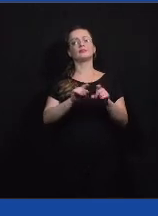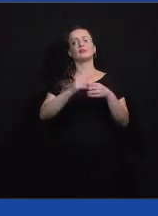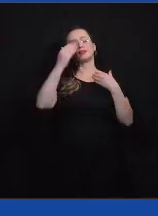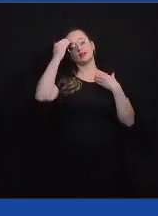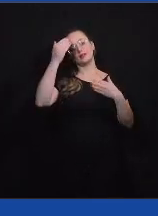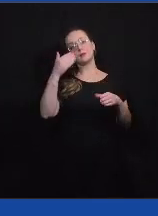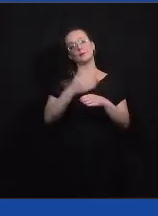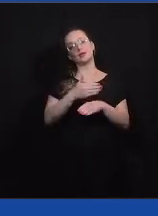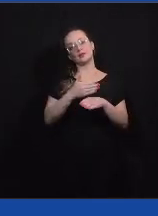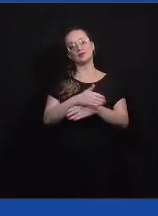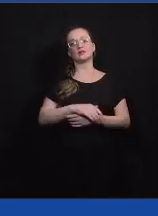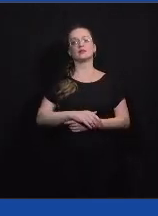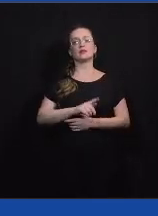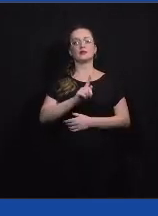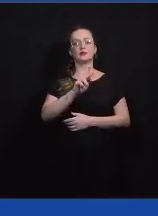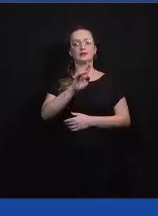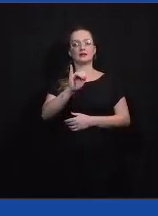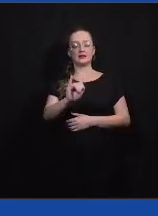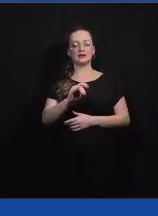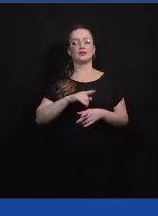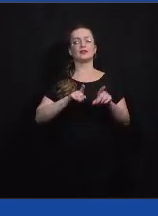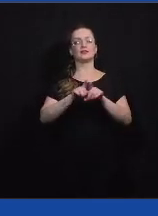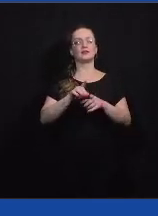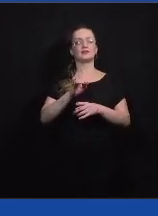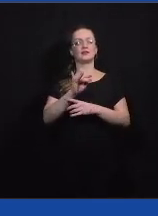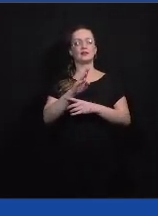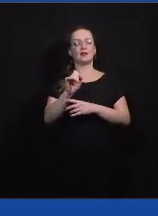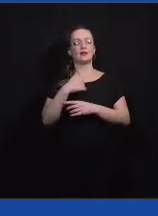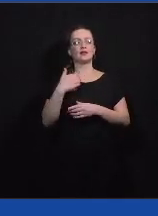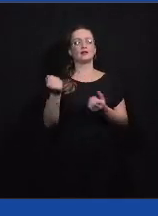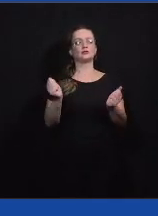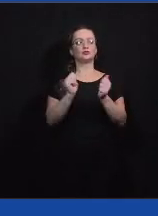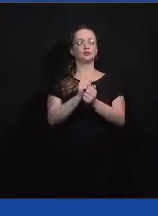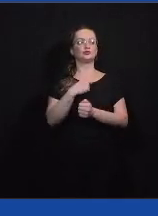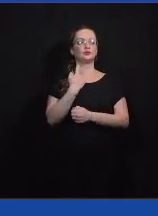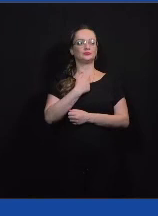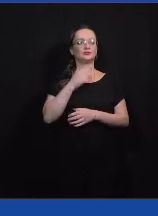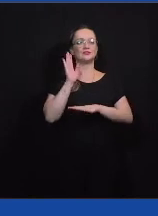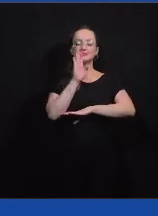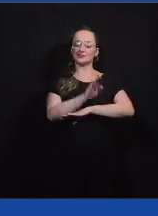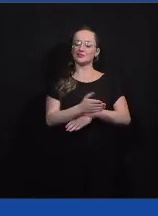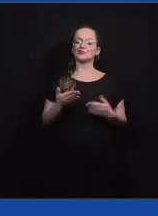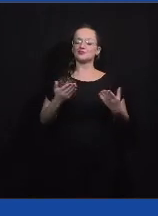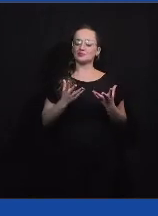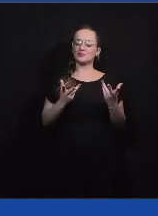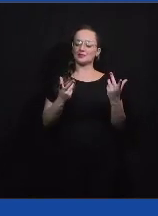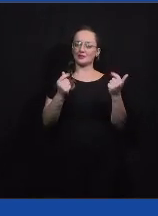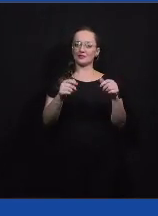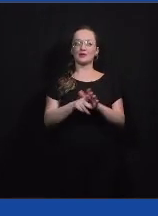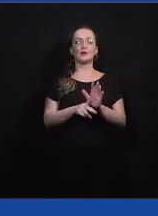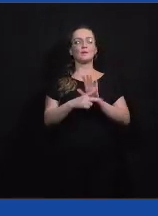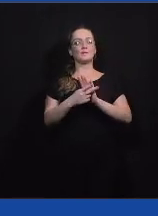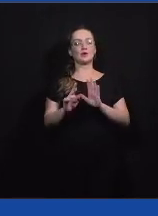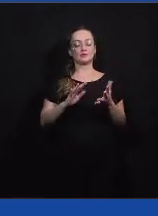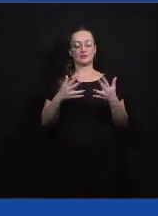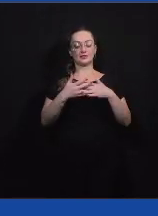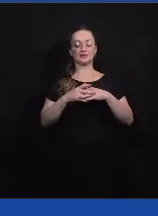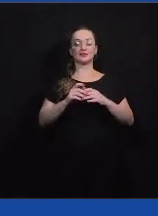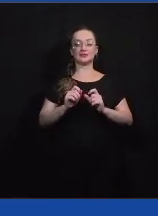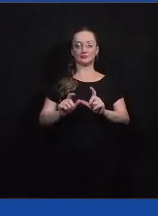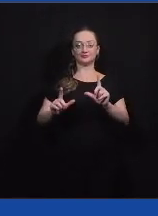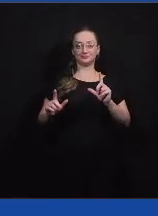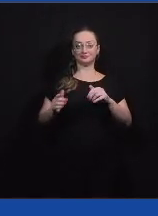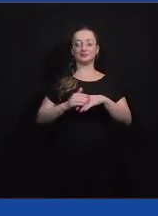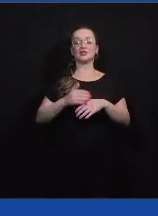participação e da Adriele estiveram aqui com a gente essa essa tarde maravilhosa aqui no Cidadania em cena Podemos contar um pouquinho